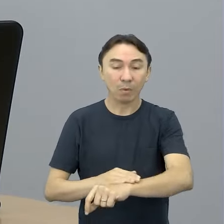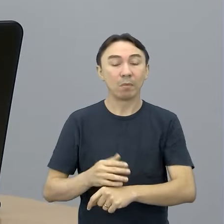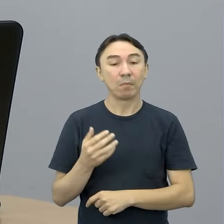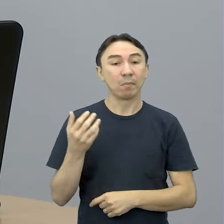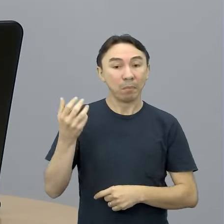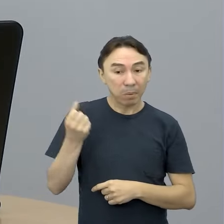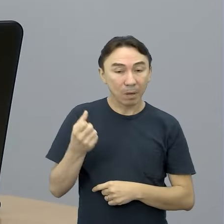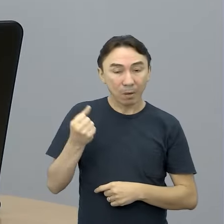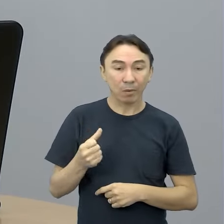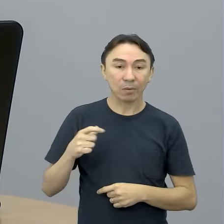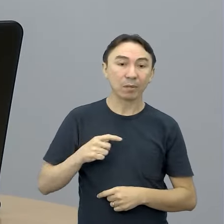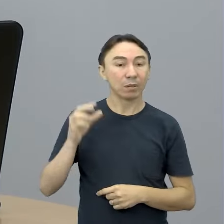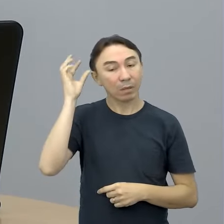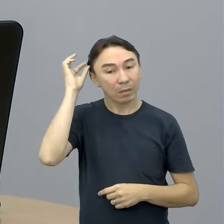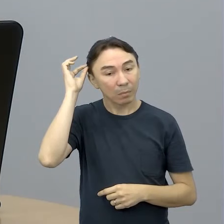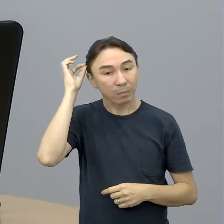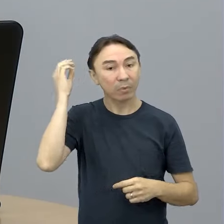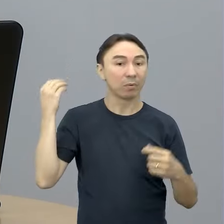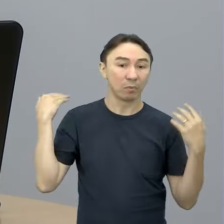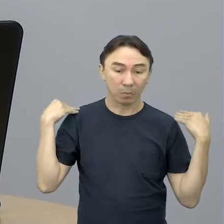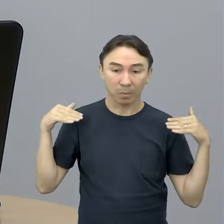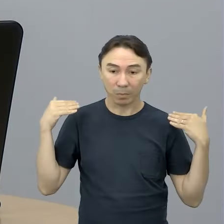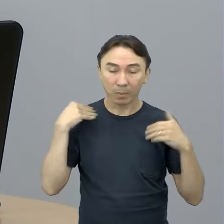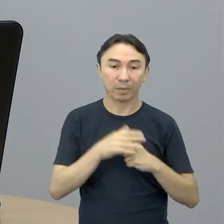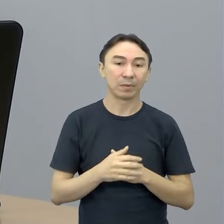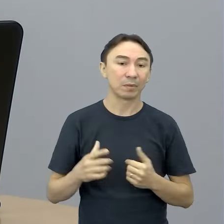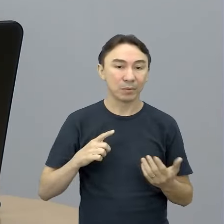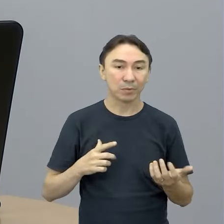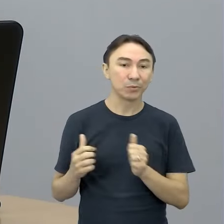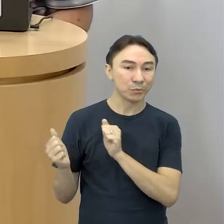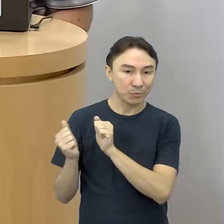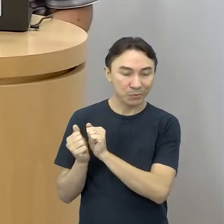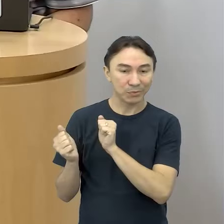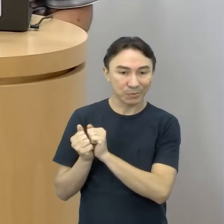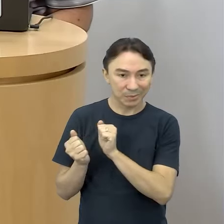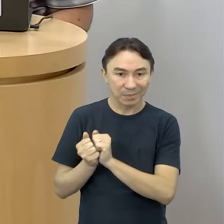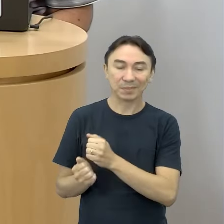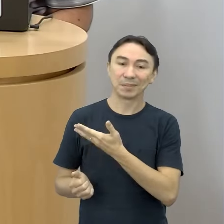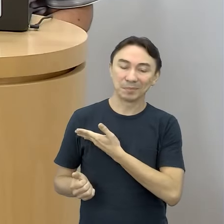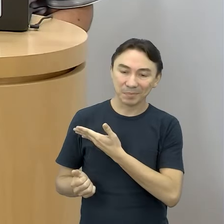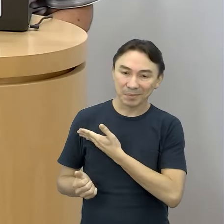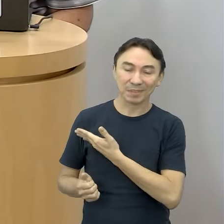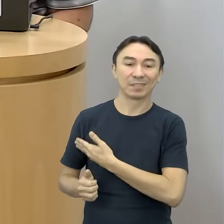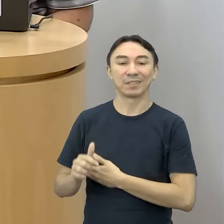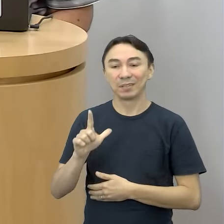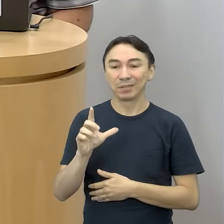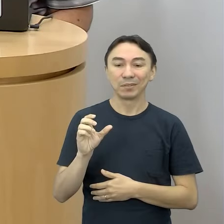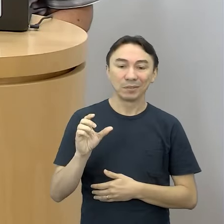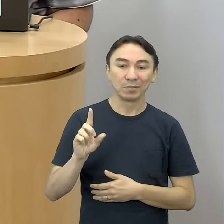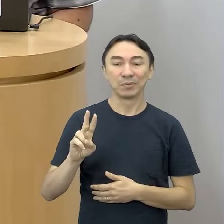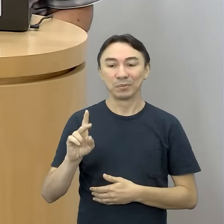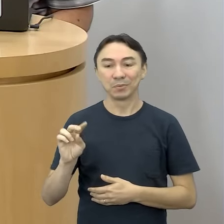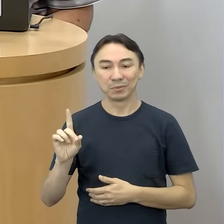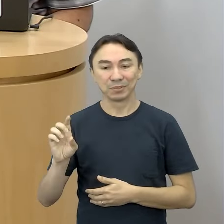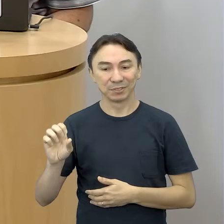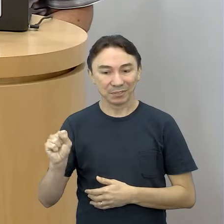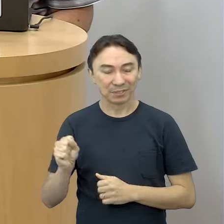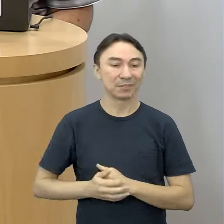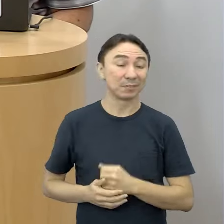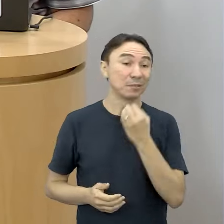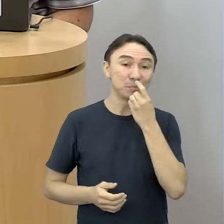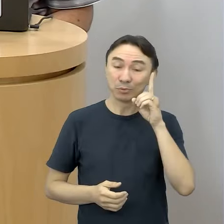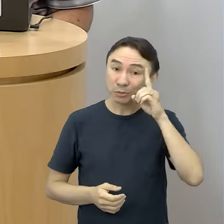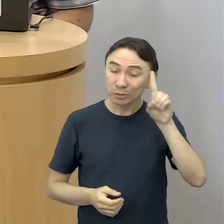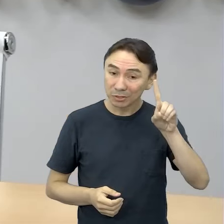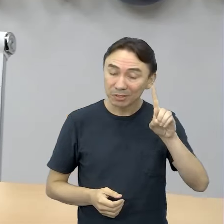aqui apresentando essa formação junto com a minha amiga Lourdes. Bom dia, Lourdes, tudo bem? Bom dia, Renan, bom dia a todos e